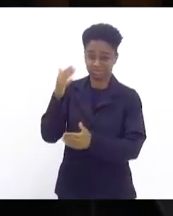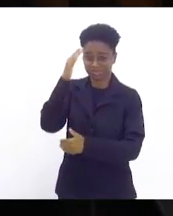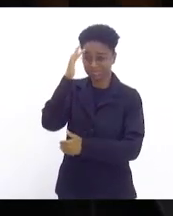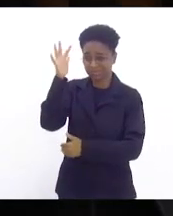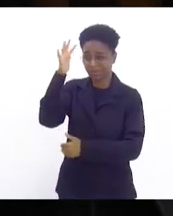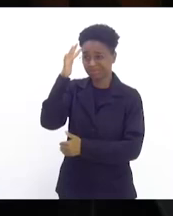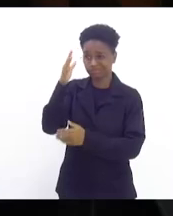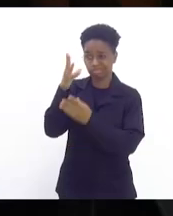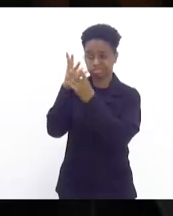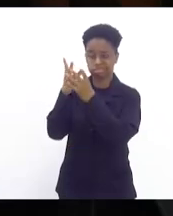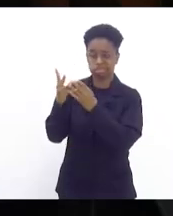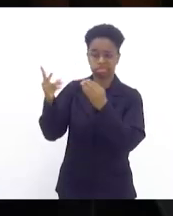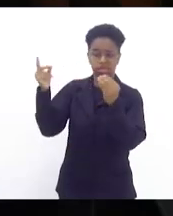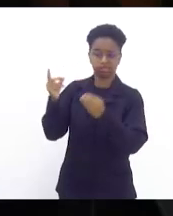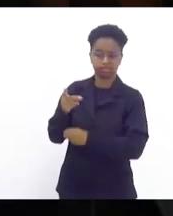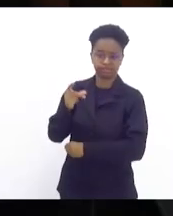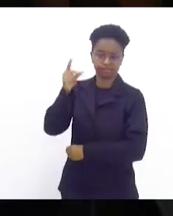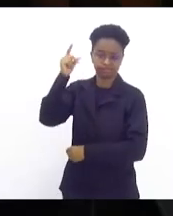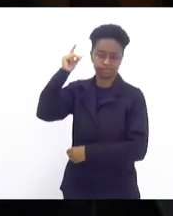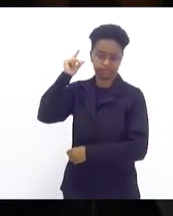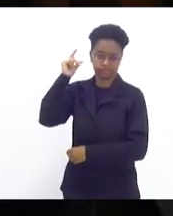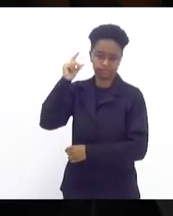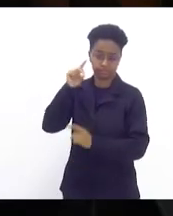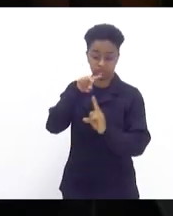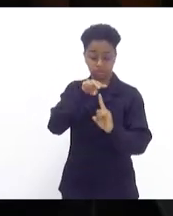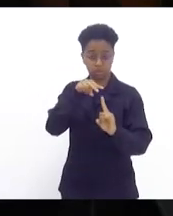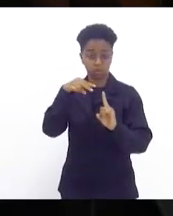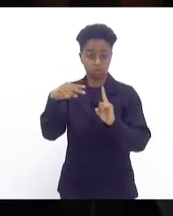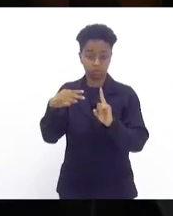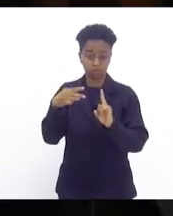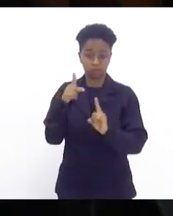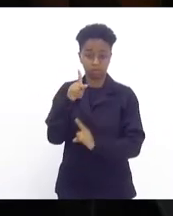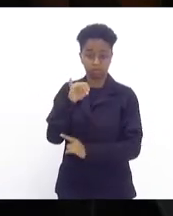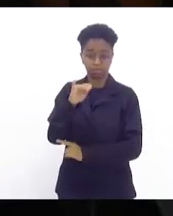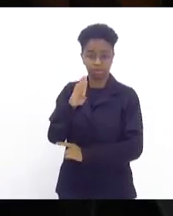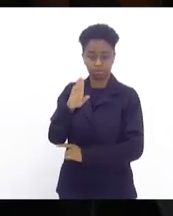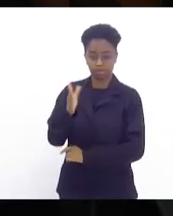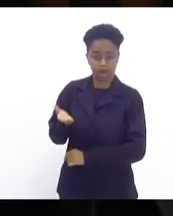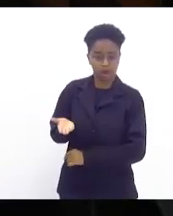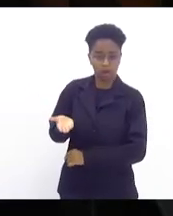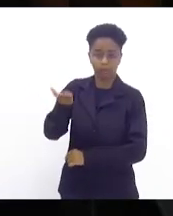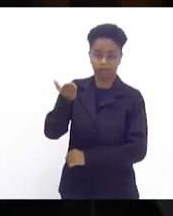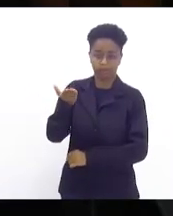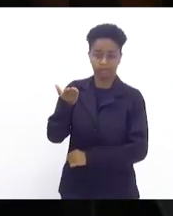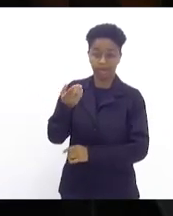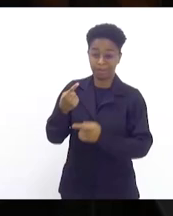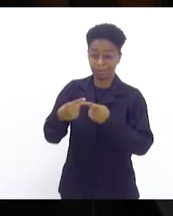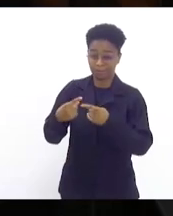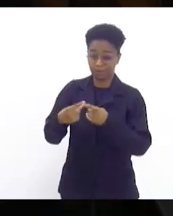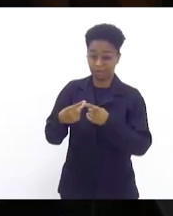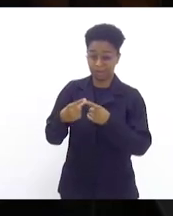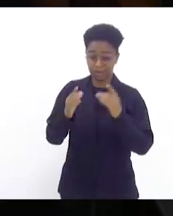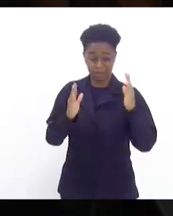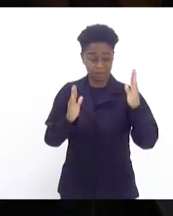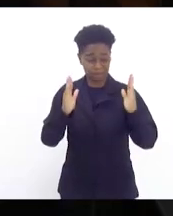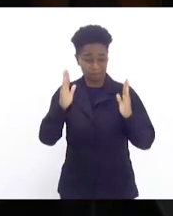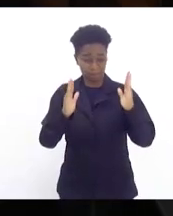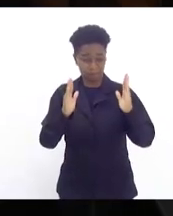de muito sua ponto de vista de crescimento do PIB porque nos últimos